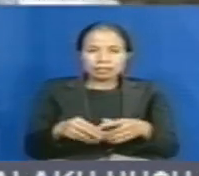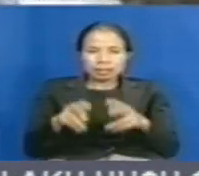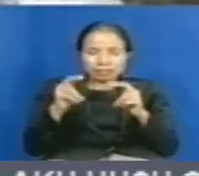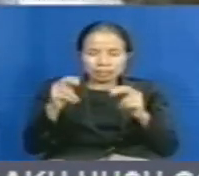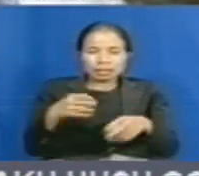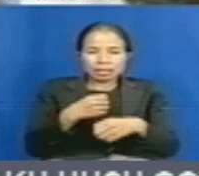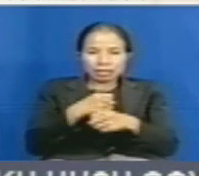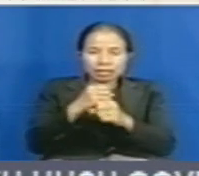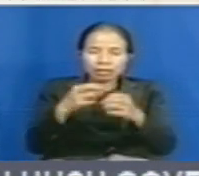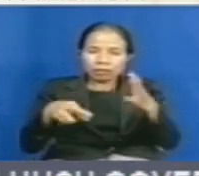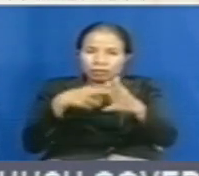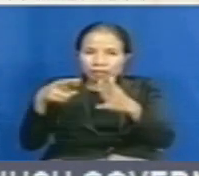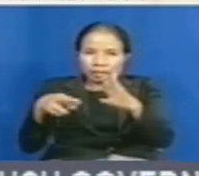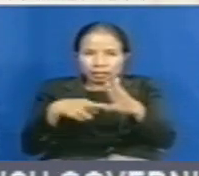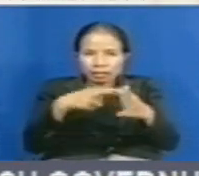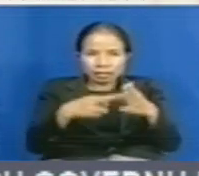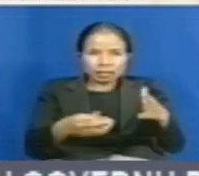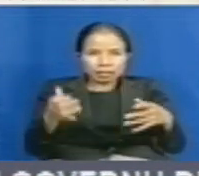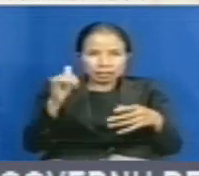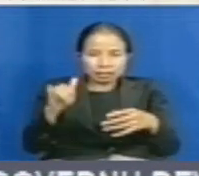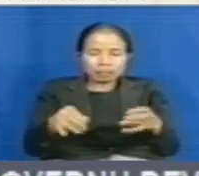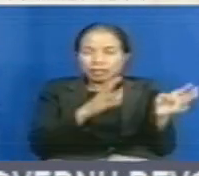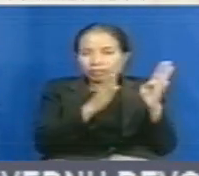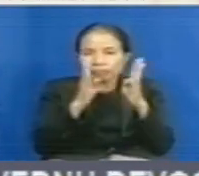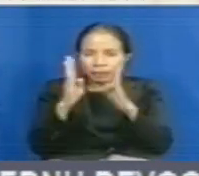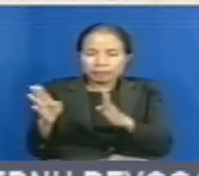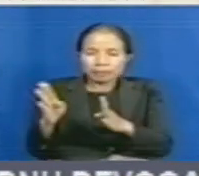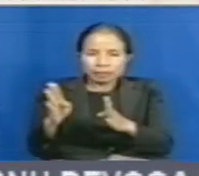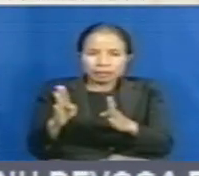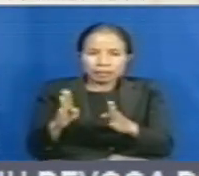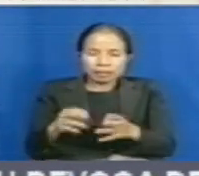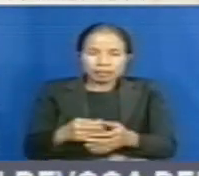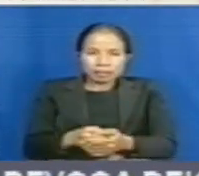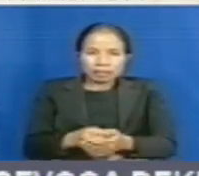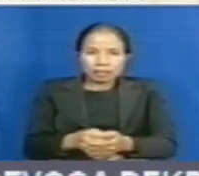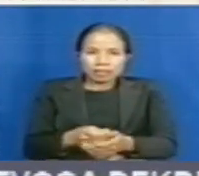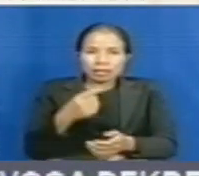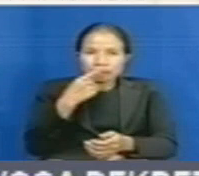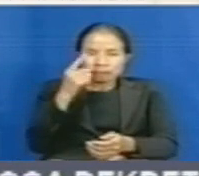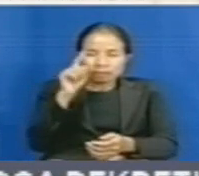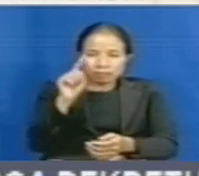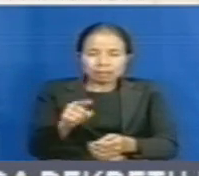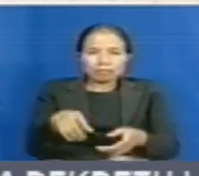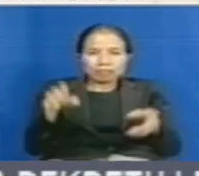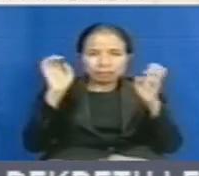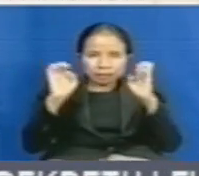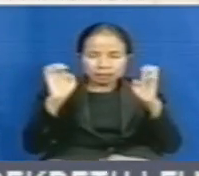halo medida sira ato organiza no bucadalan ato hatamba emergência.